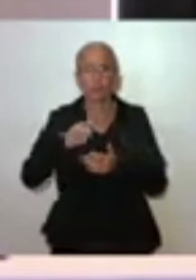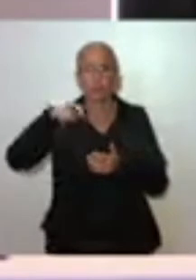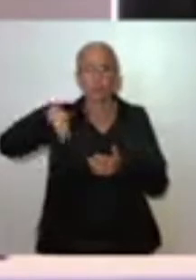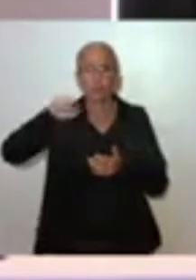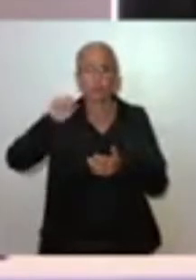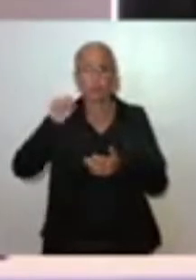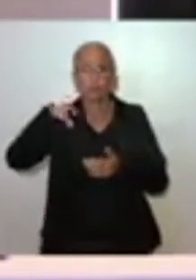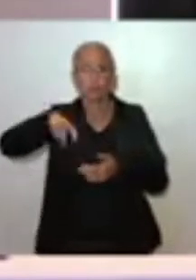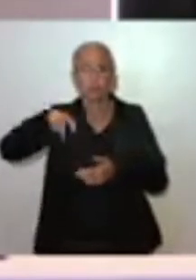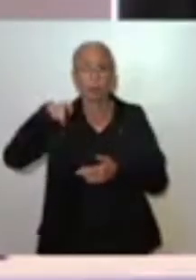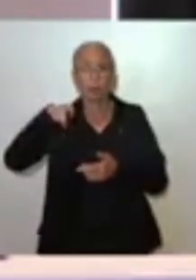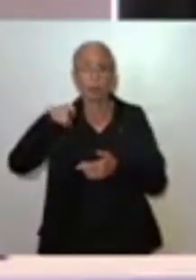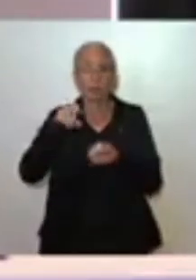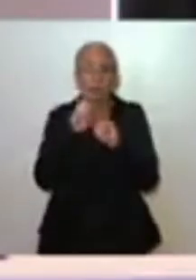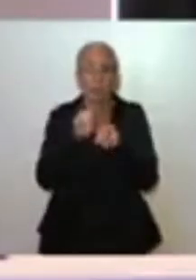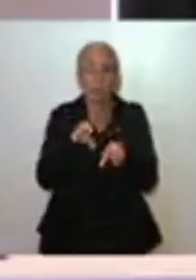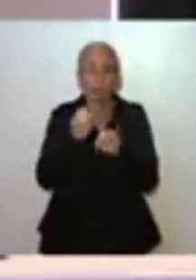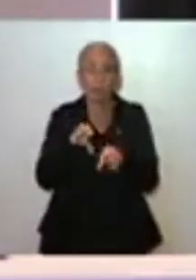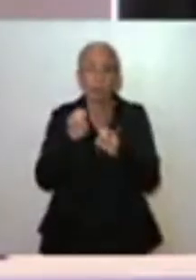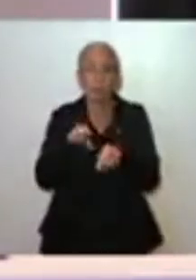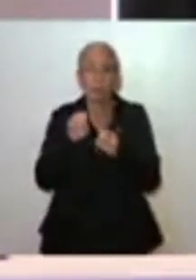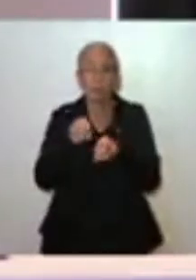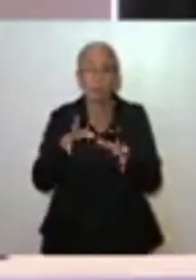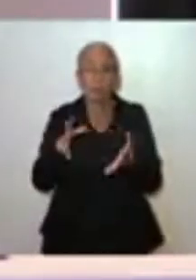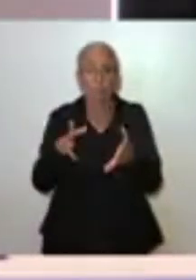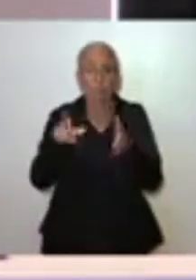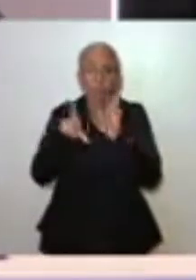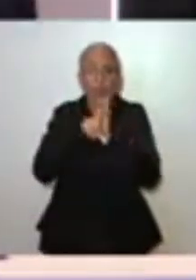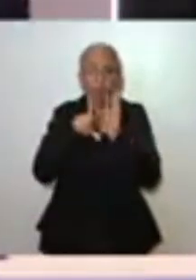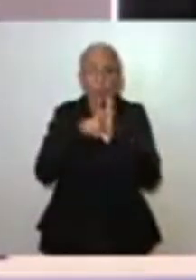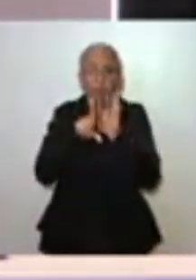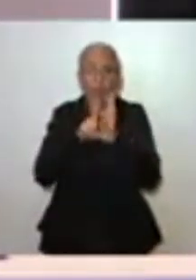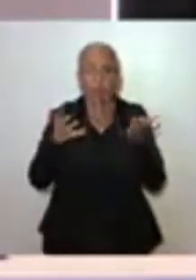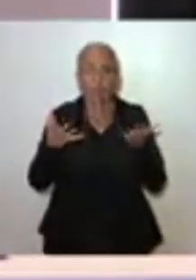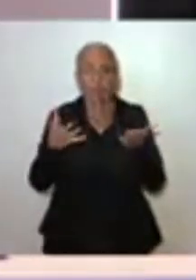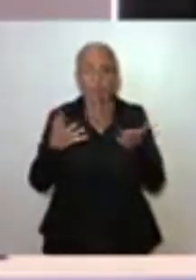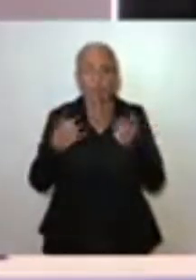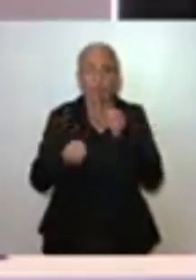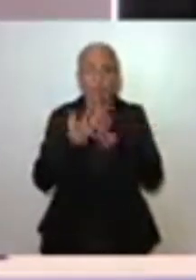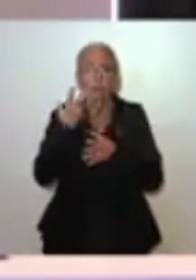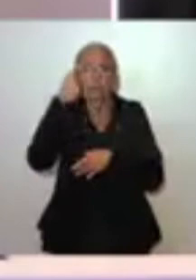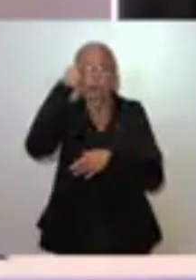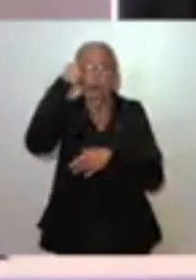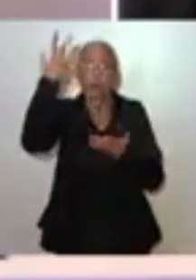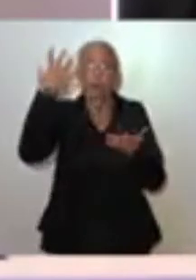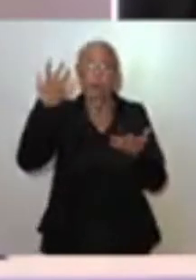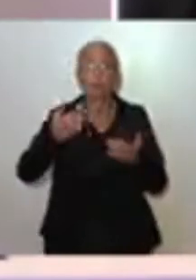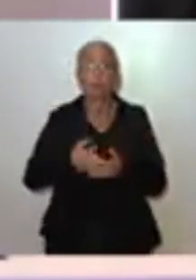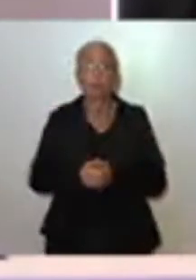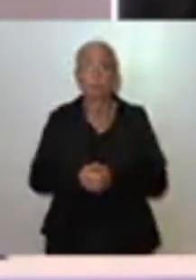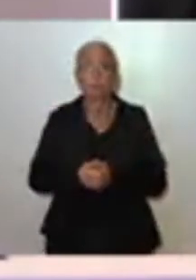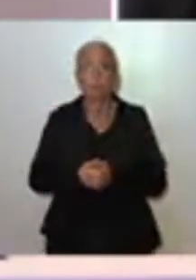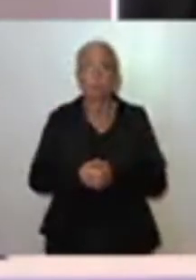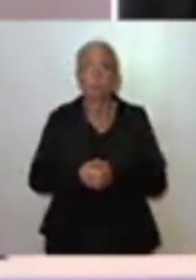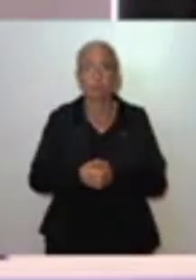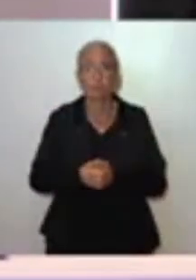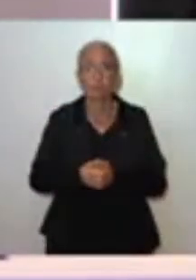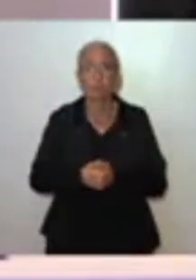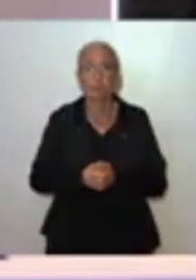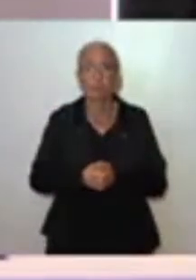e que se ensina as crianças a ficarem gays estão onde vocês tiraram essa ideia ninguém fica mais